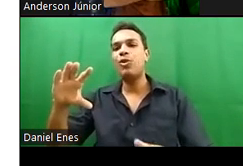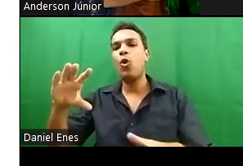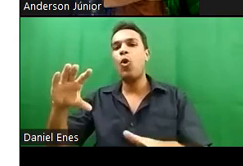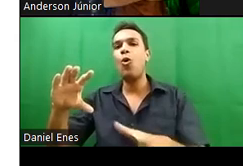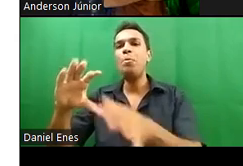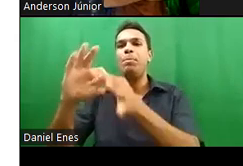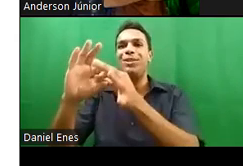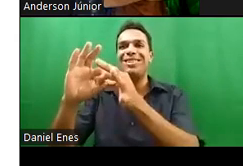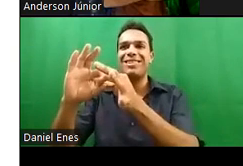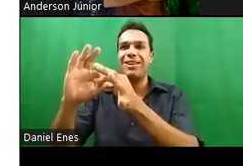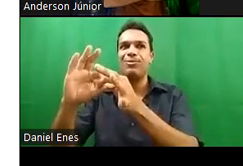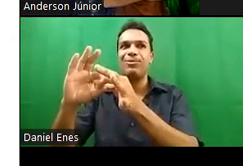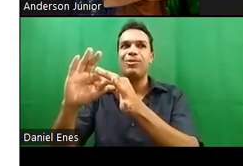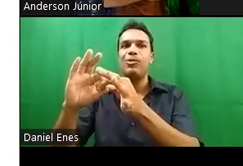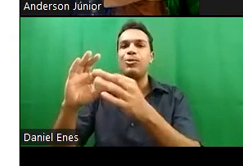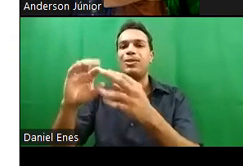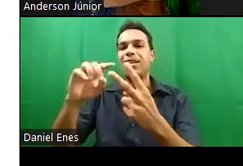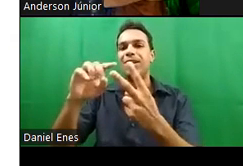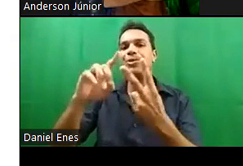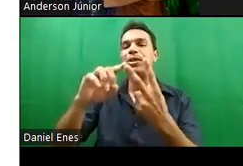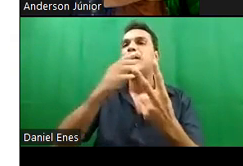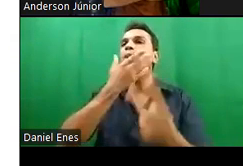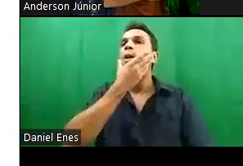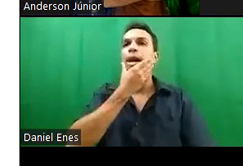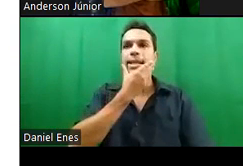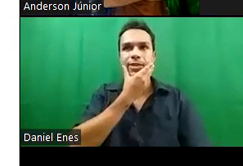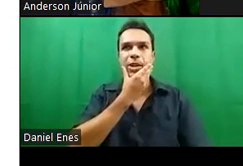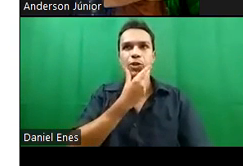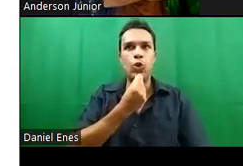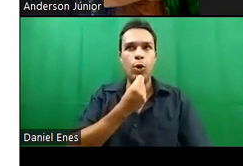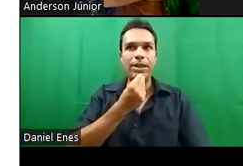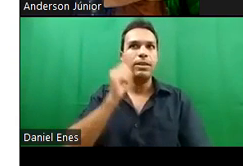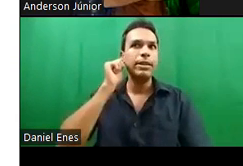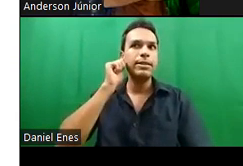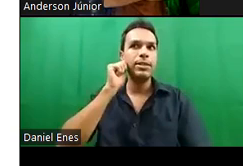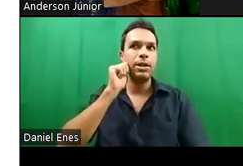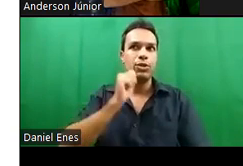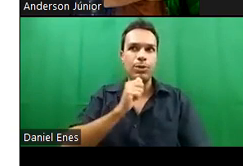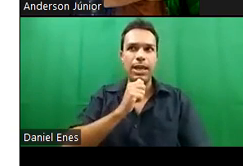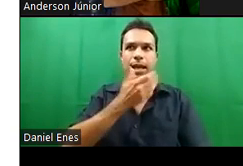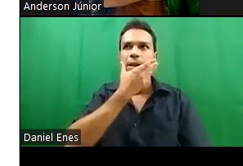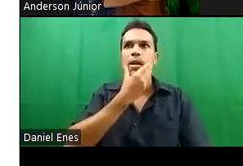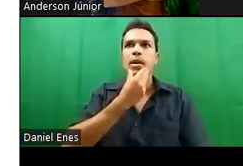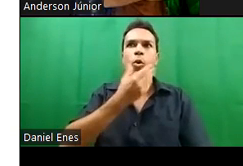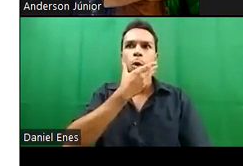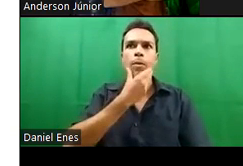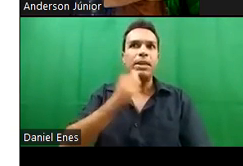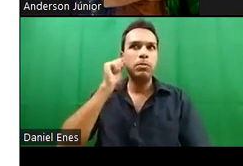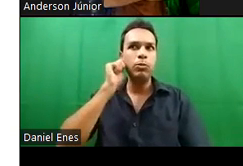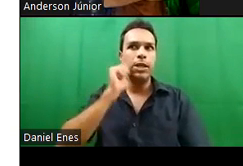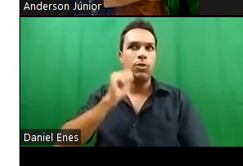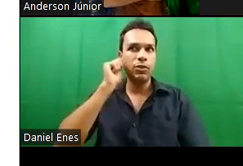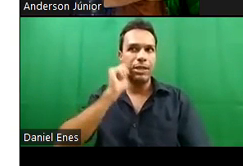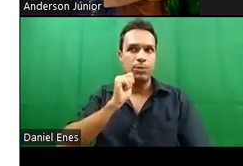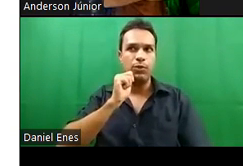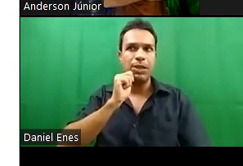uma composição usando, esse é o sinal de homem, esse é o sinal de mulher. Homem,